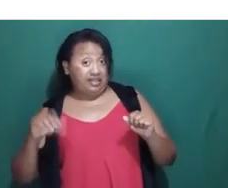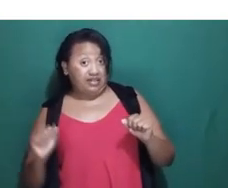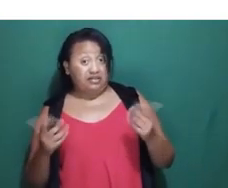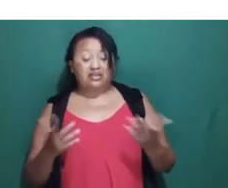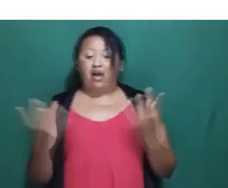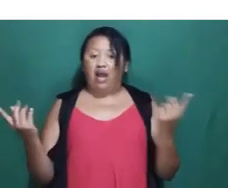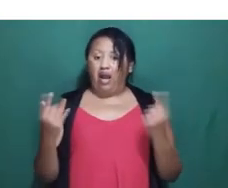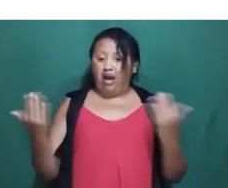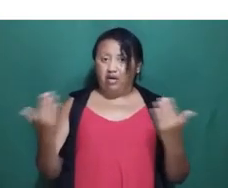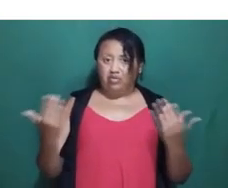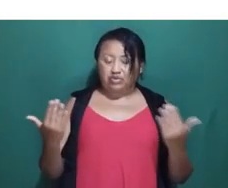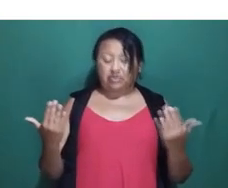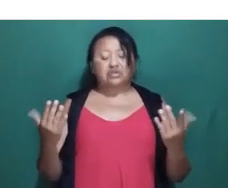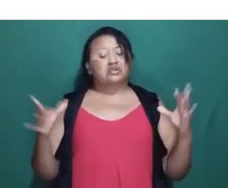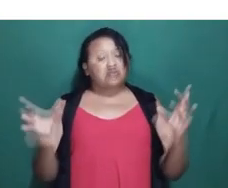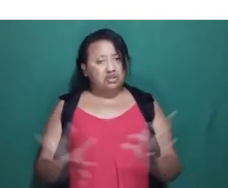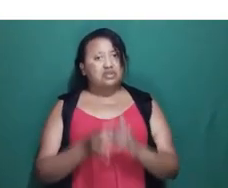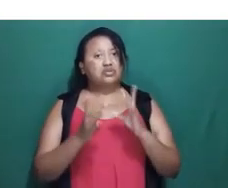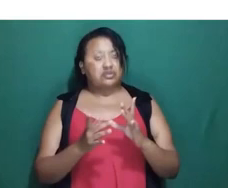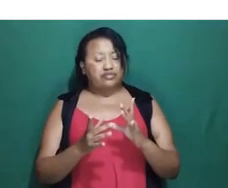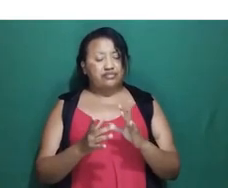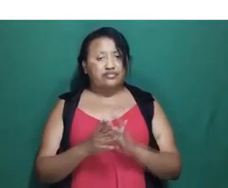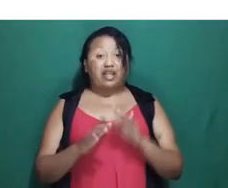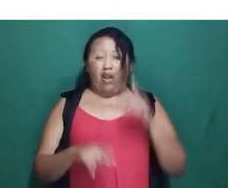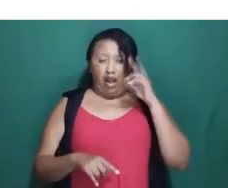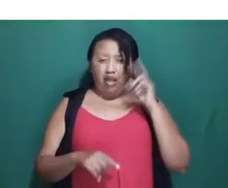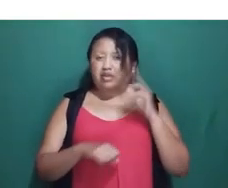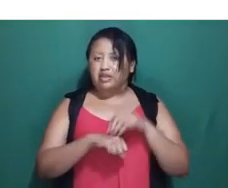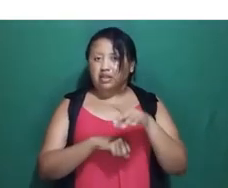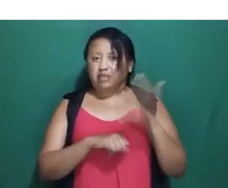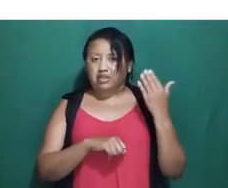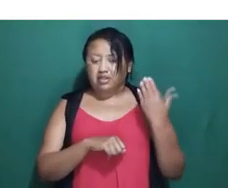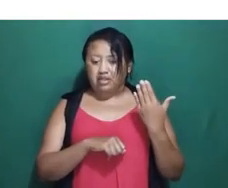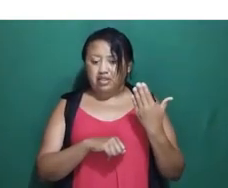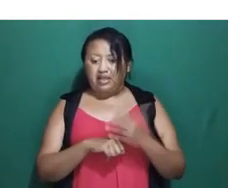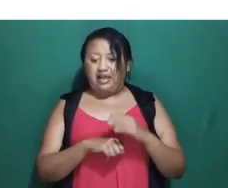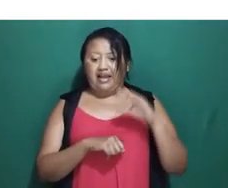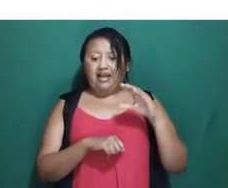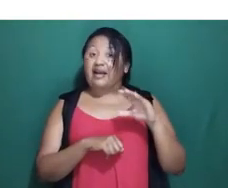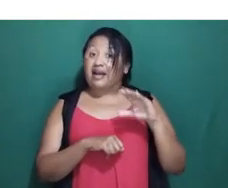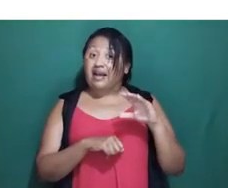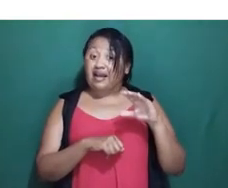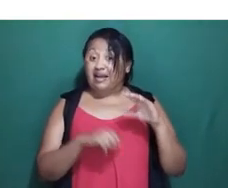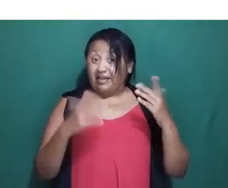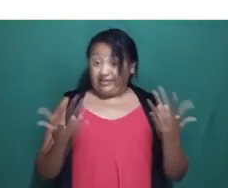Em ambos a guanina com citosina Lembra daquela dica né Gal Costa